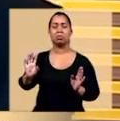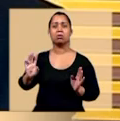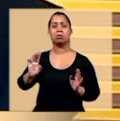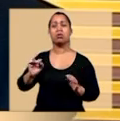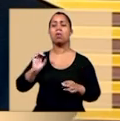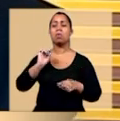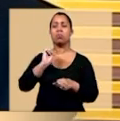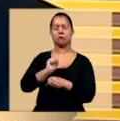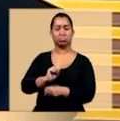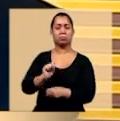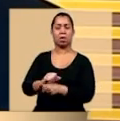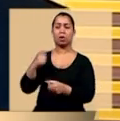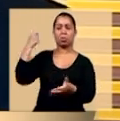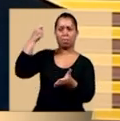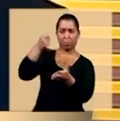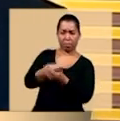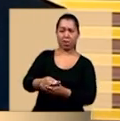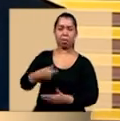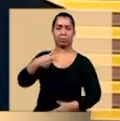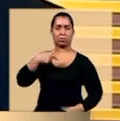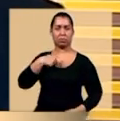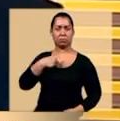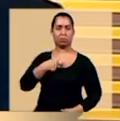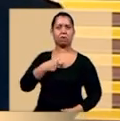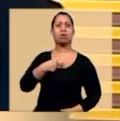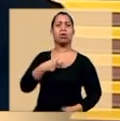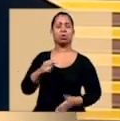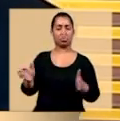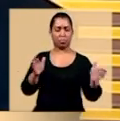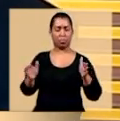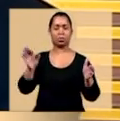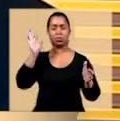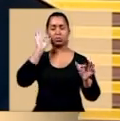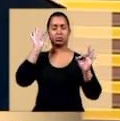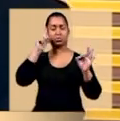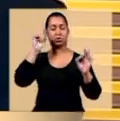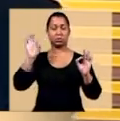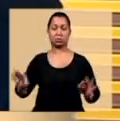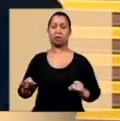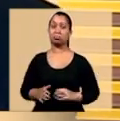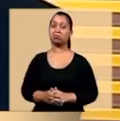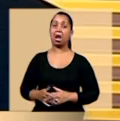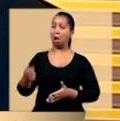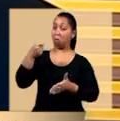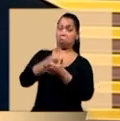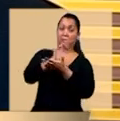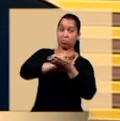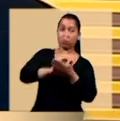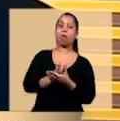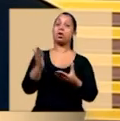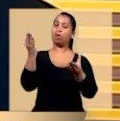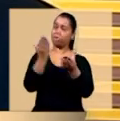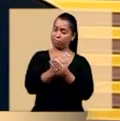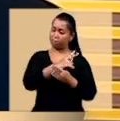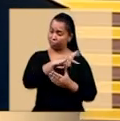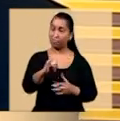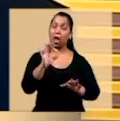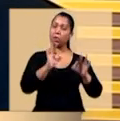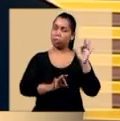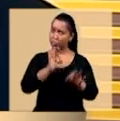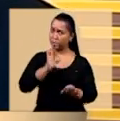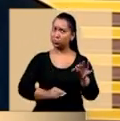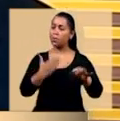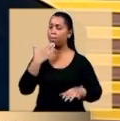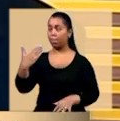espero o pagamento das minhas verbas rescisórias no prazo legal. Não vindo, ele entra na justiça para postular. Né? Então, isso tem